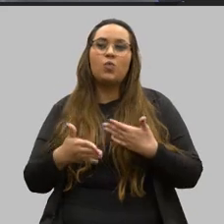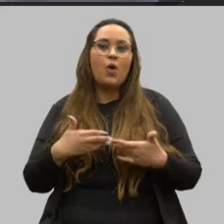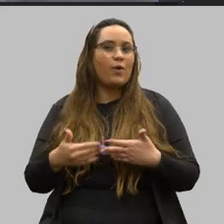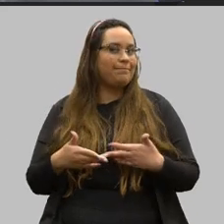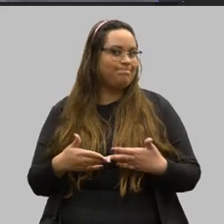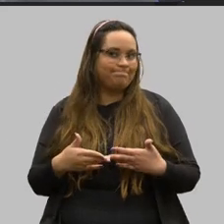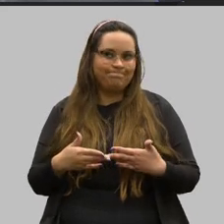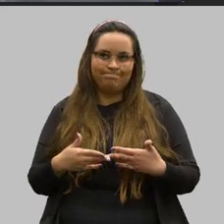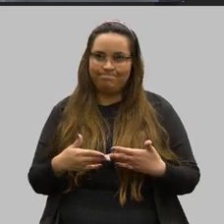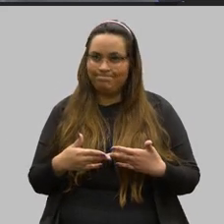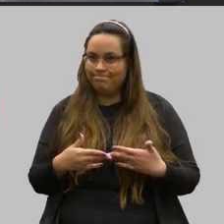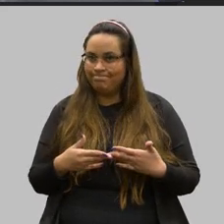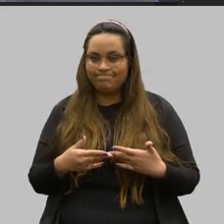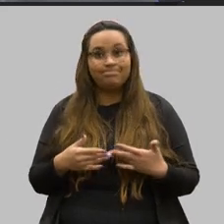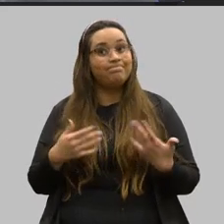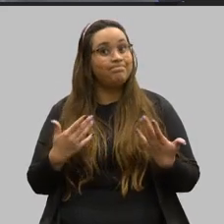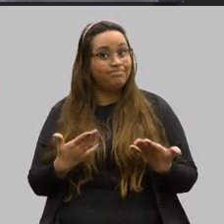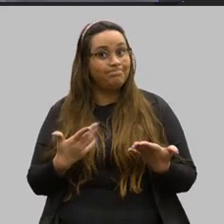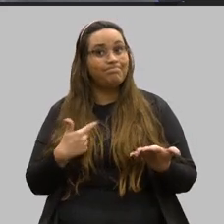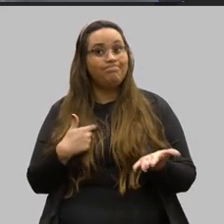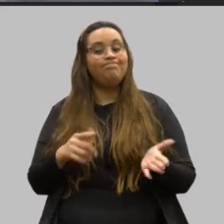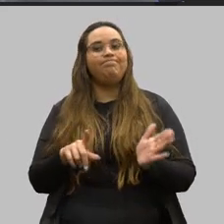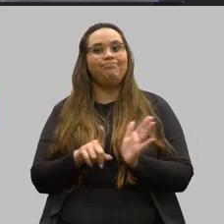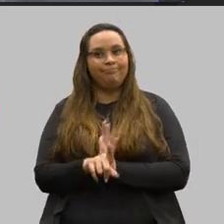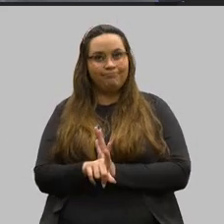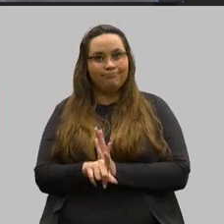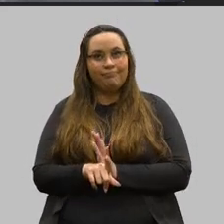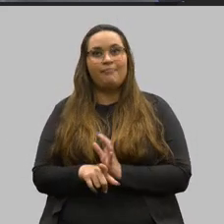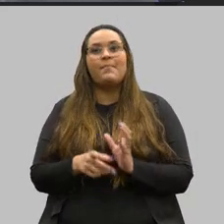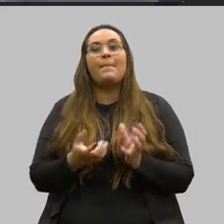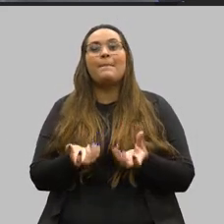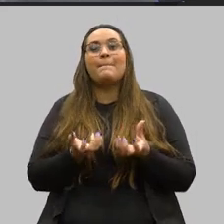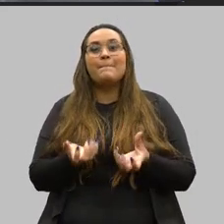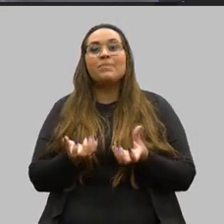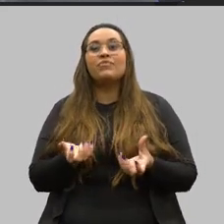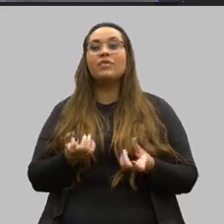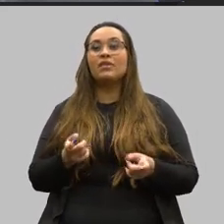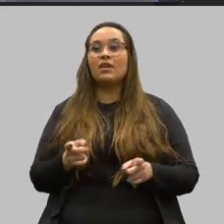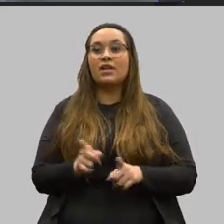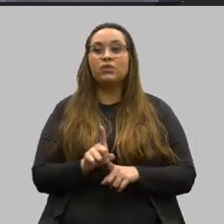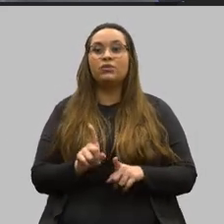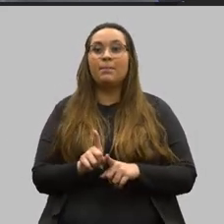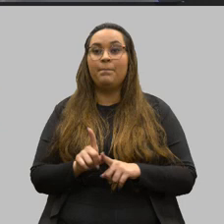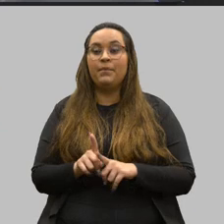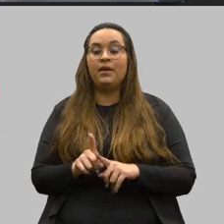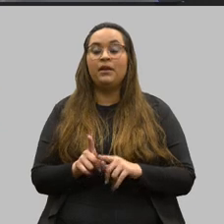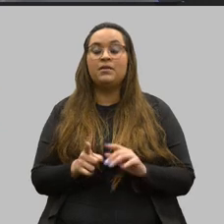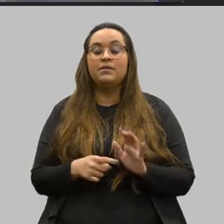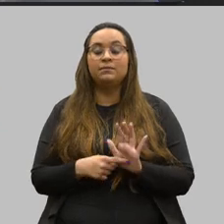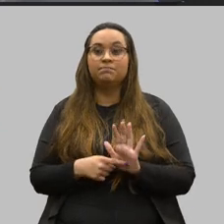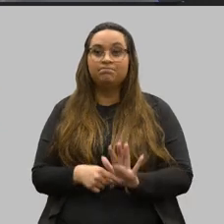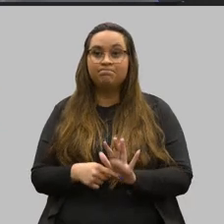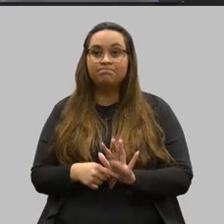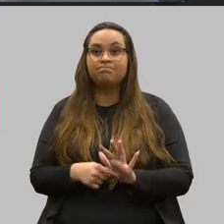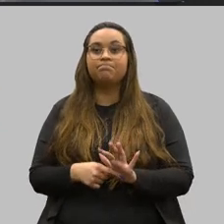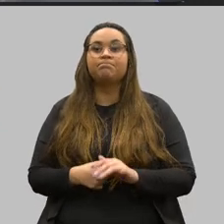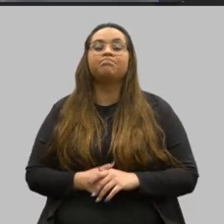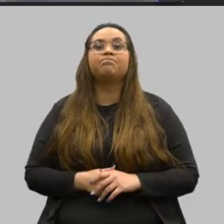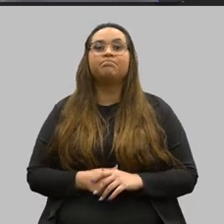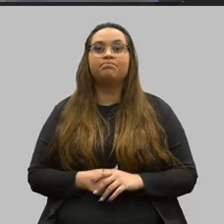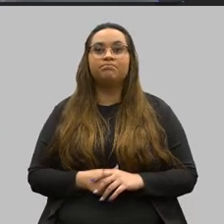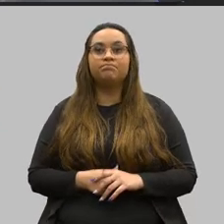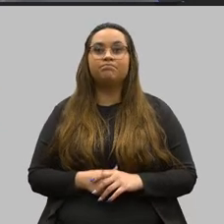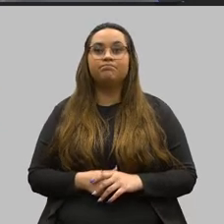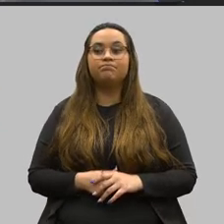a minha segunda questão é essa e eu quero eu quero ainda fundamentar mais a minha questão eh